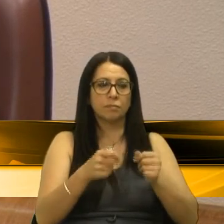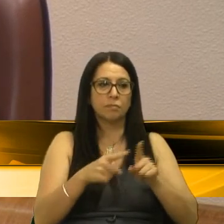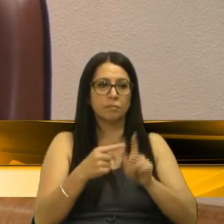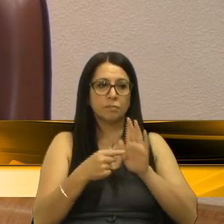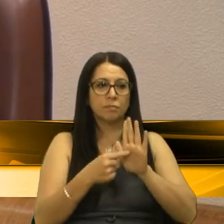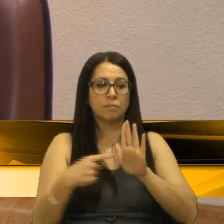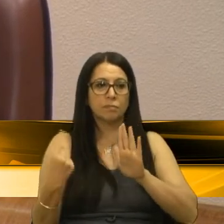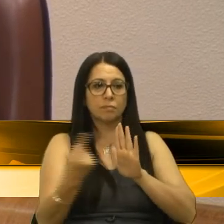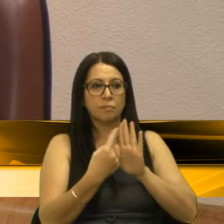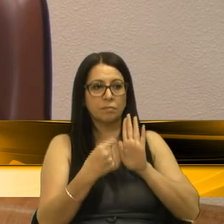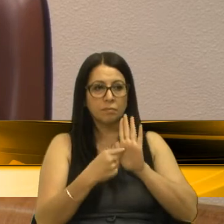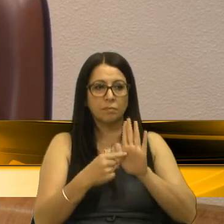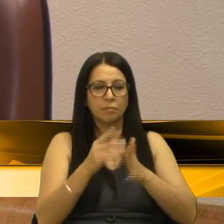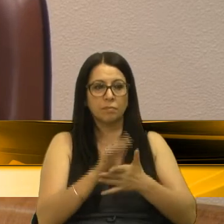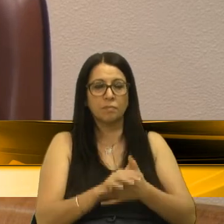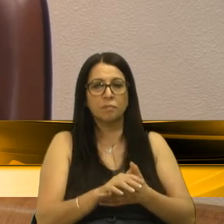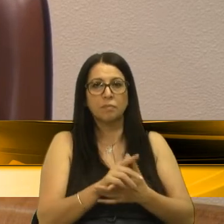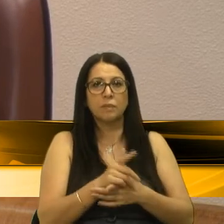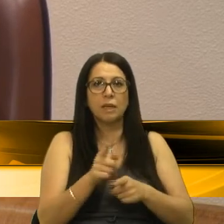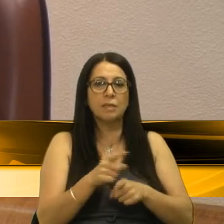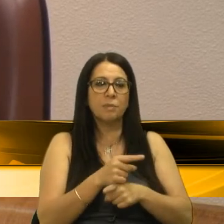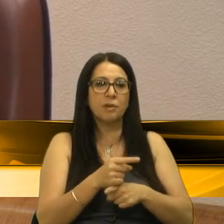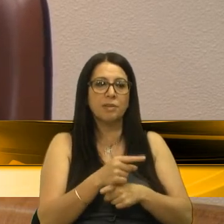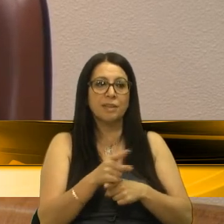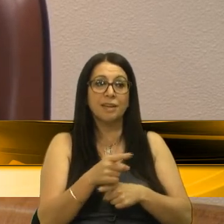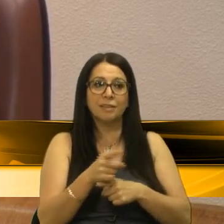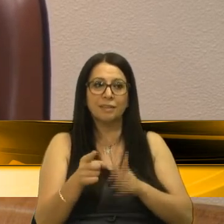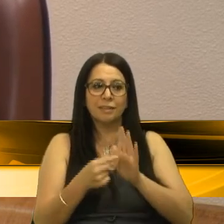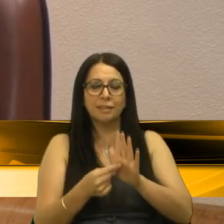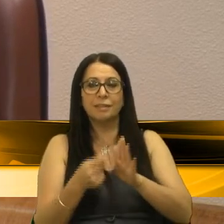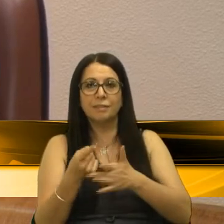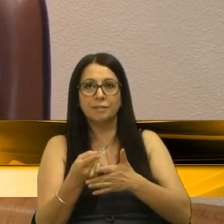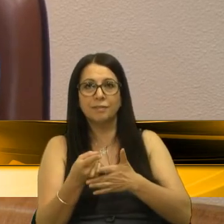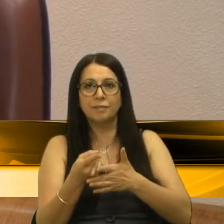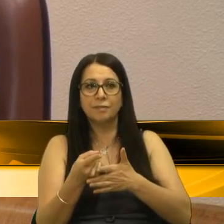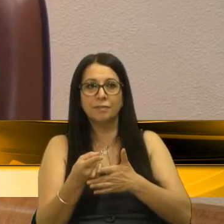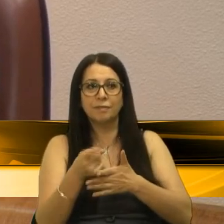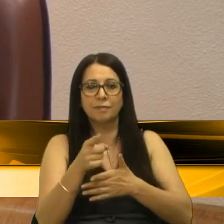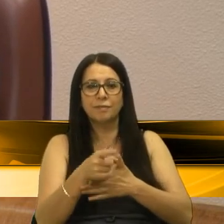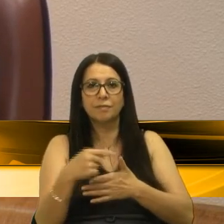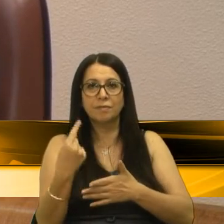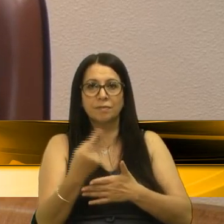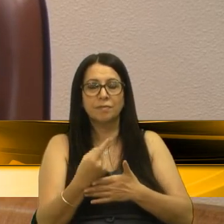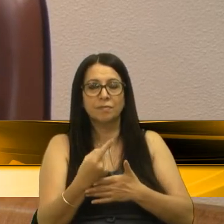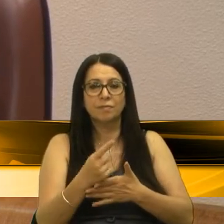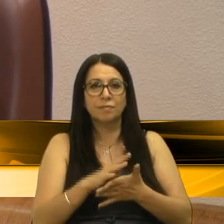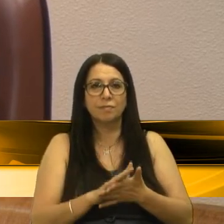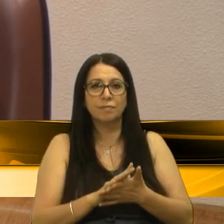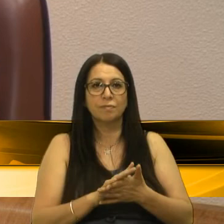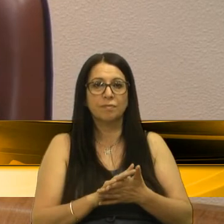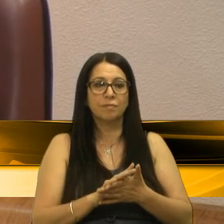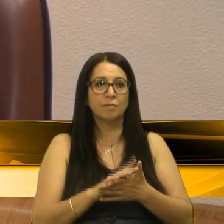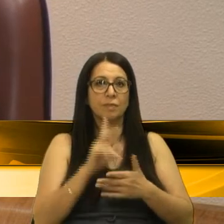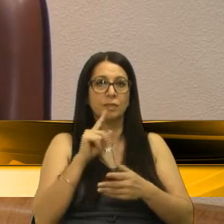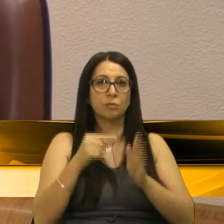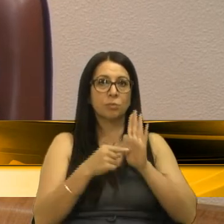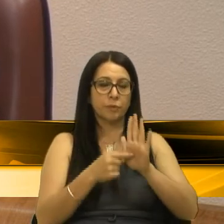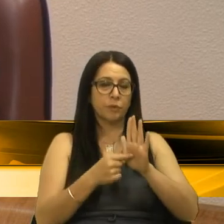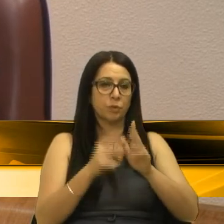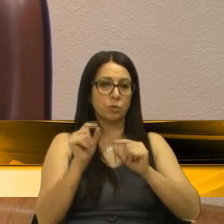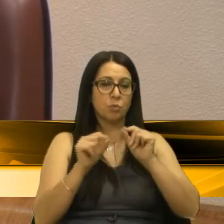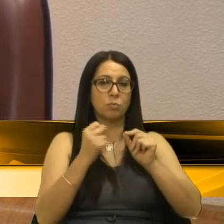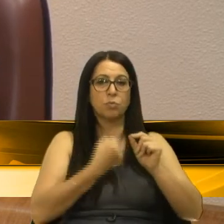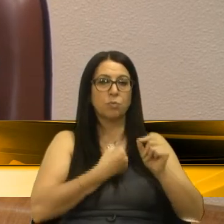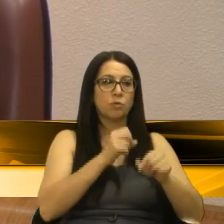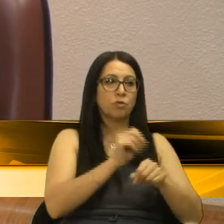da ata da Assembleia que autorizou a atividade de estacionamento, as vagas aprovadas para esse fim. 2. Da declaração sobre o número de